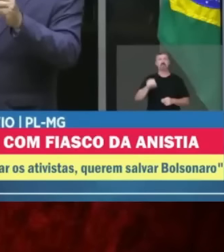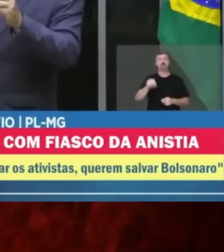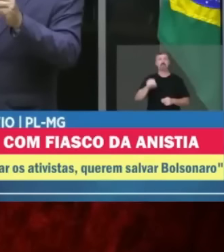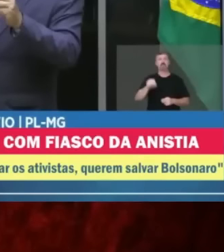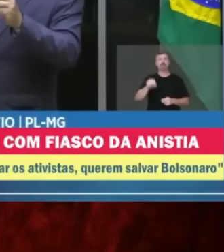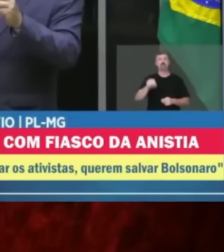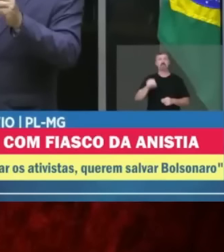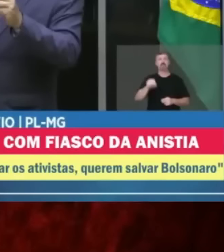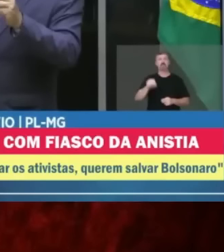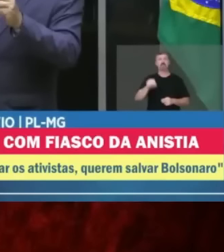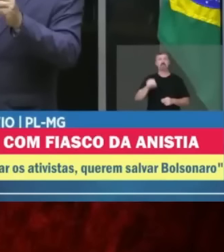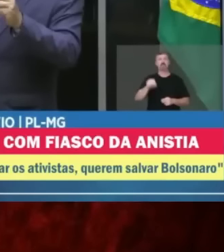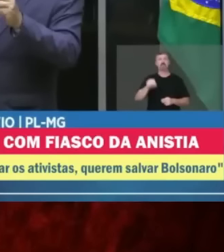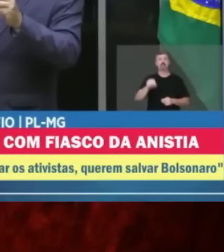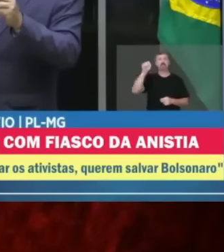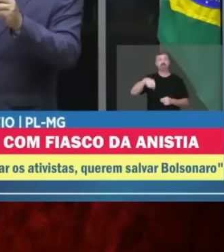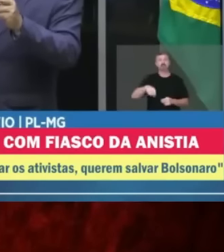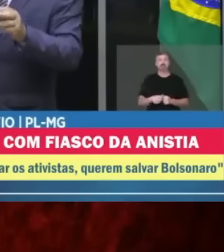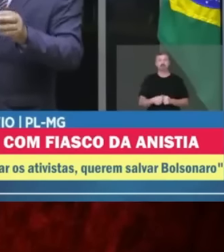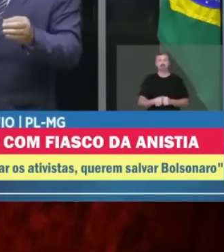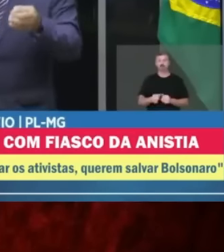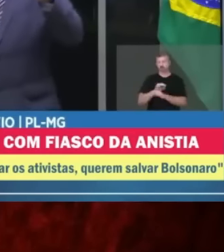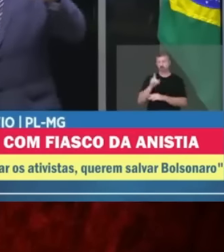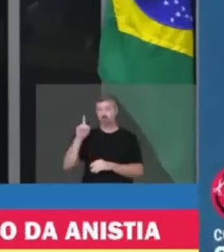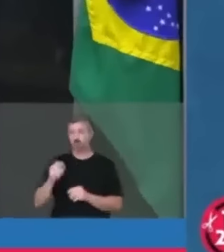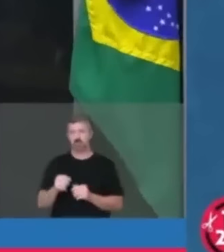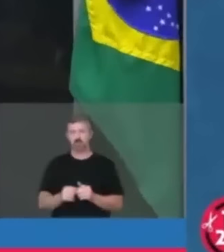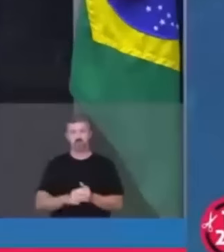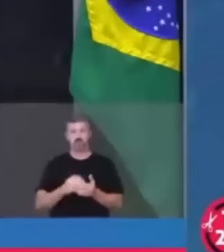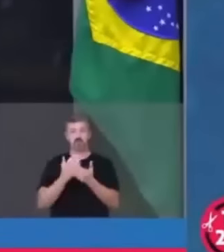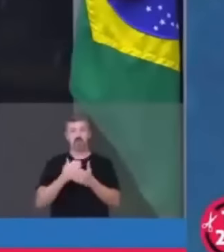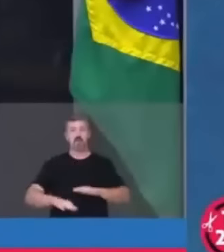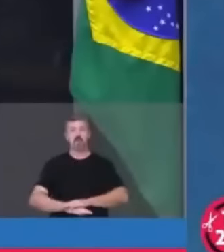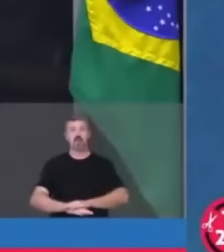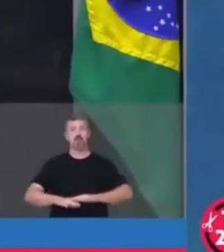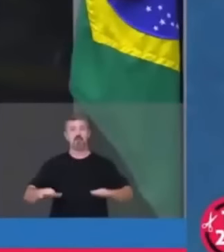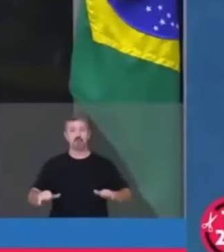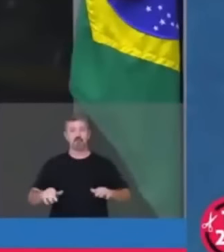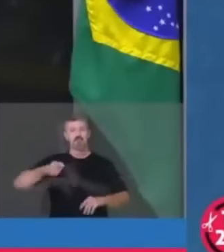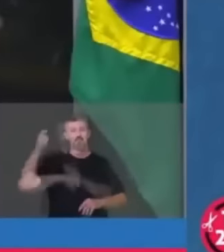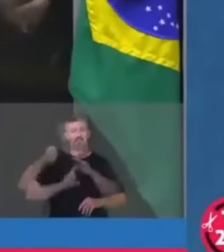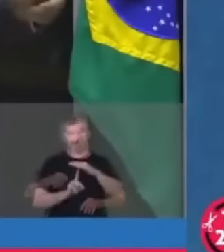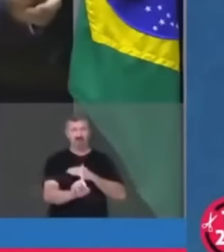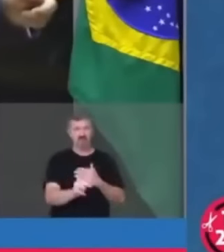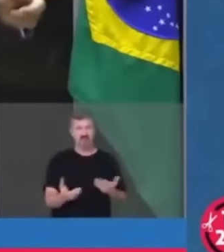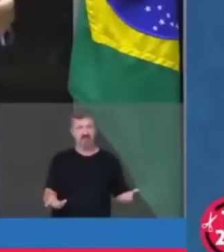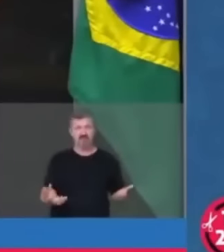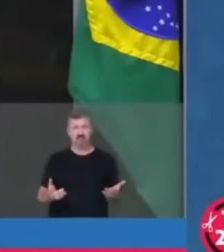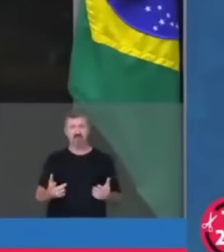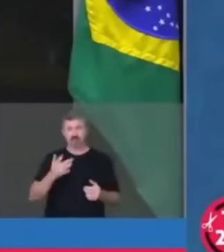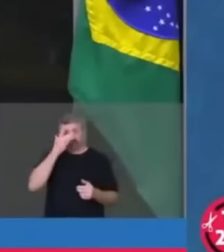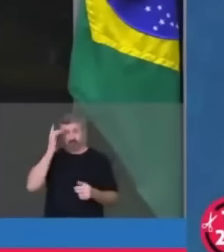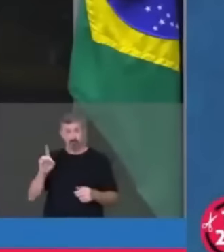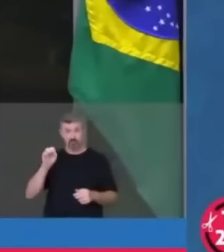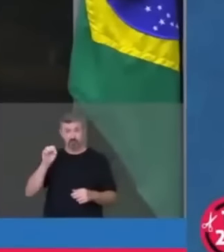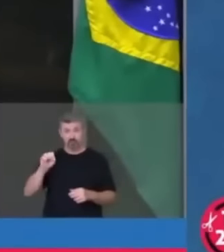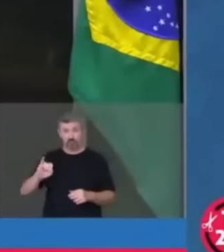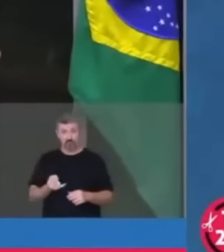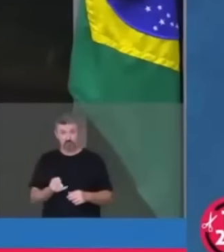previsões constitucionais Presidente para botar um ponto final nessa Ditadura do Judiciário figuras do Dia o8 Meu